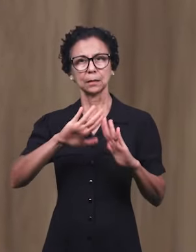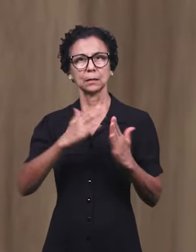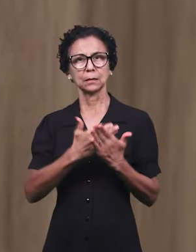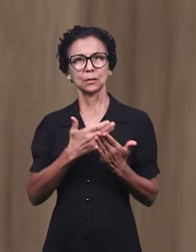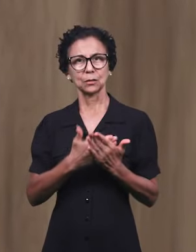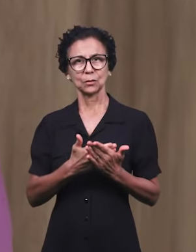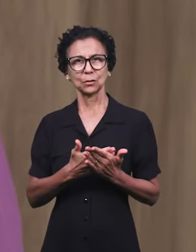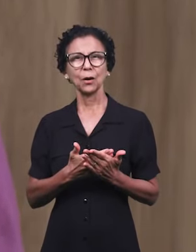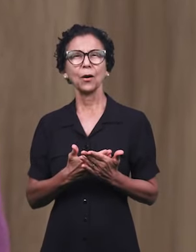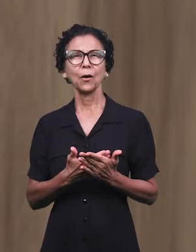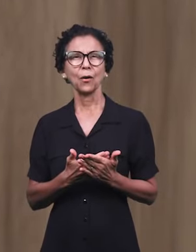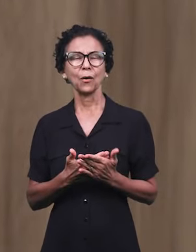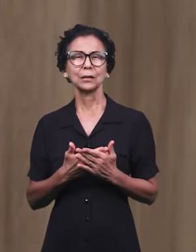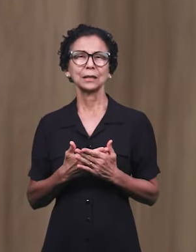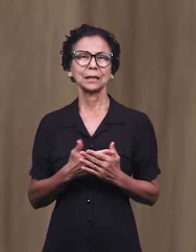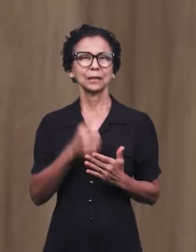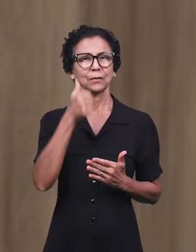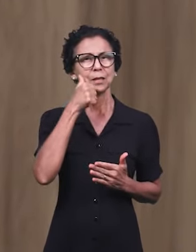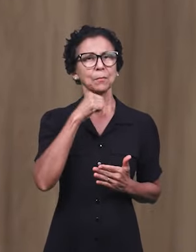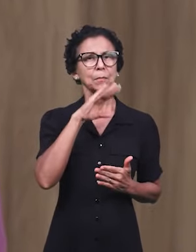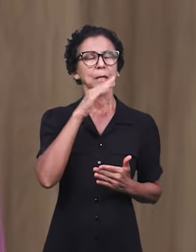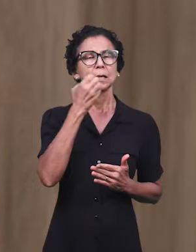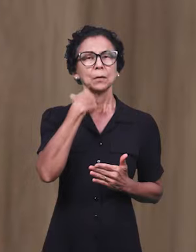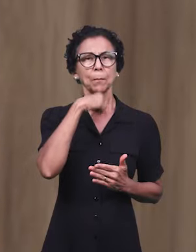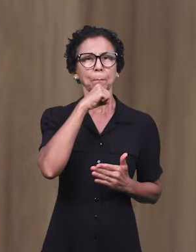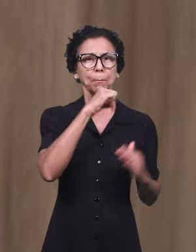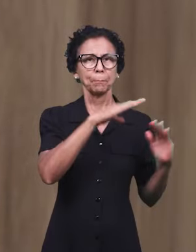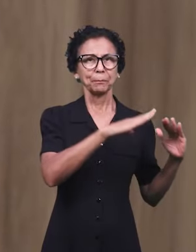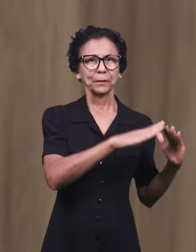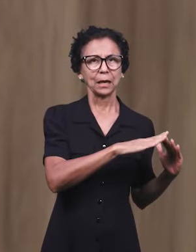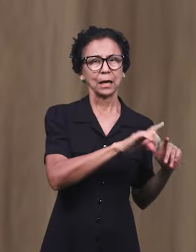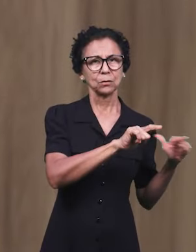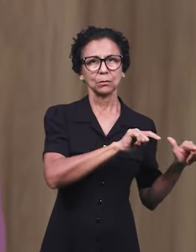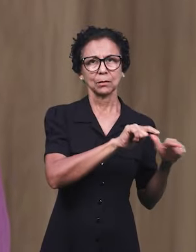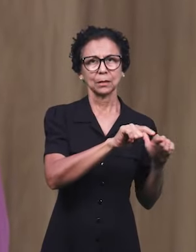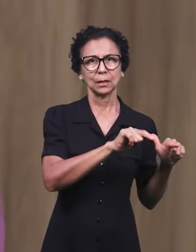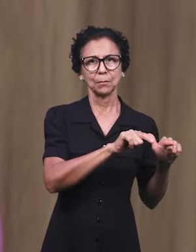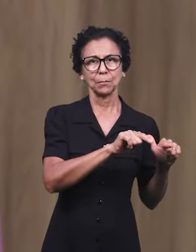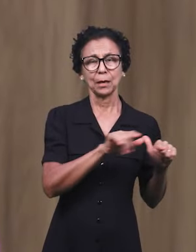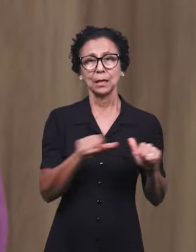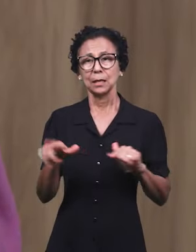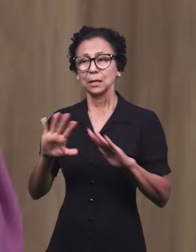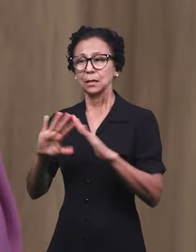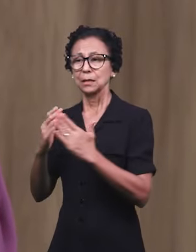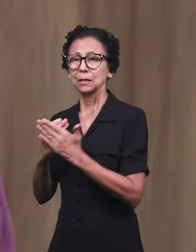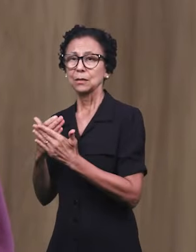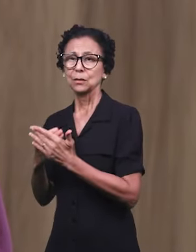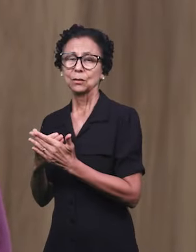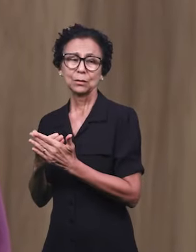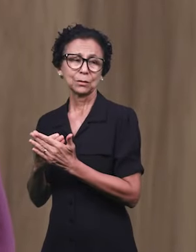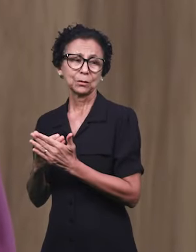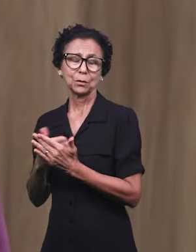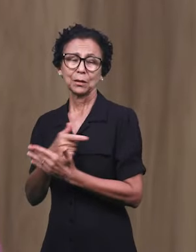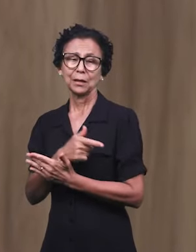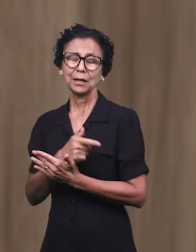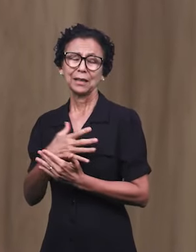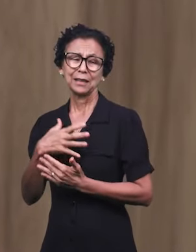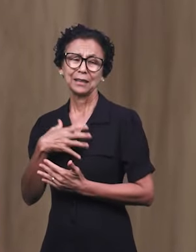para a escola, né? Que ela tem que se desvincular ali da mãe, de casa, do pai. E aí essa separação causa